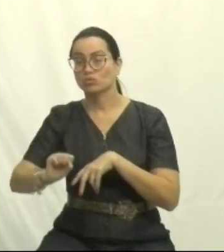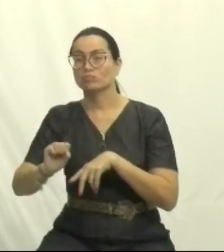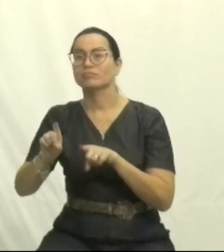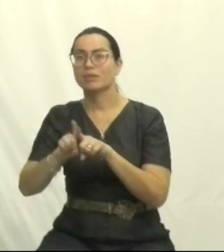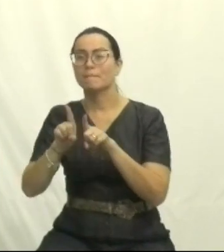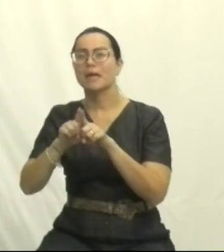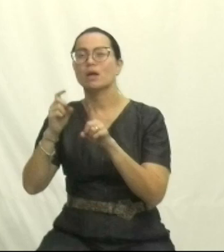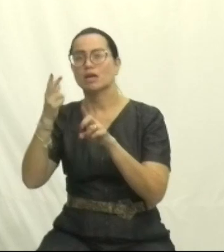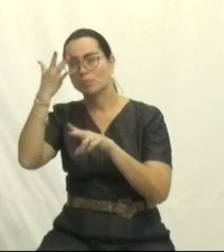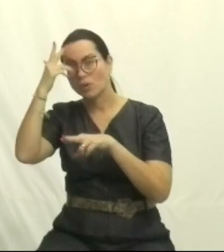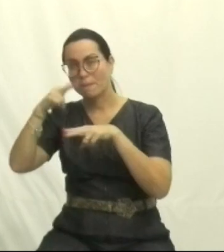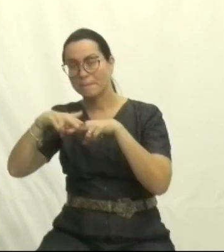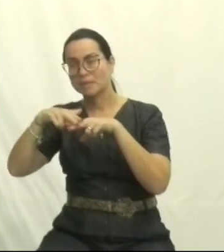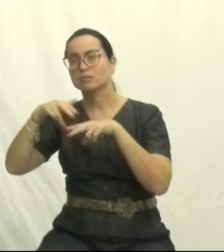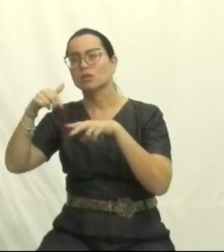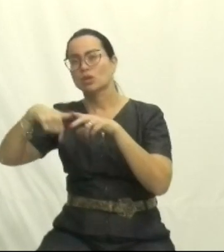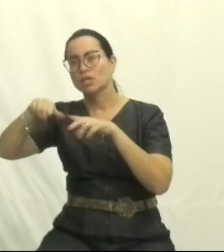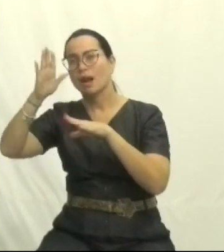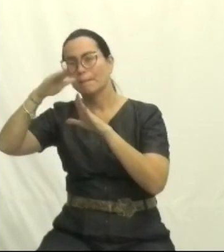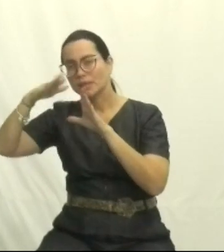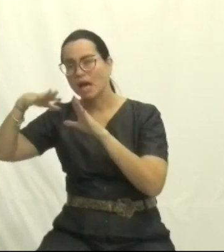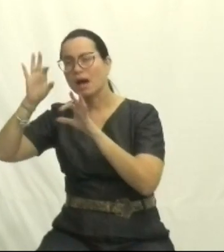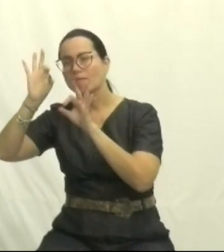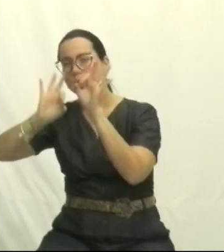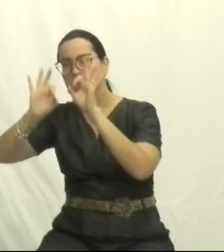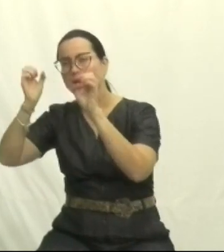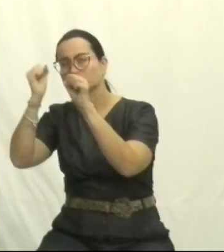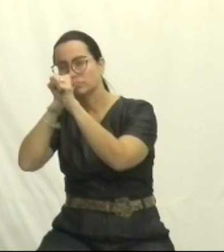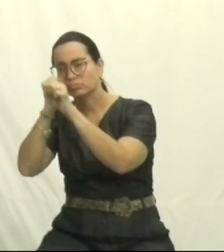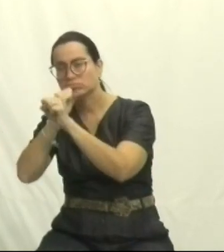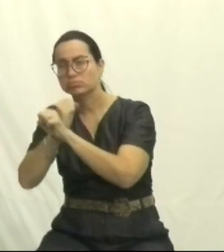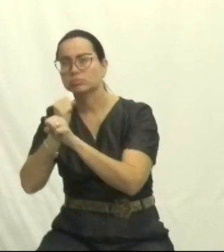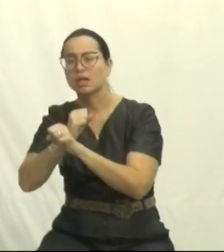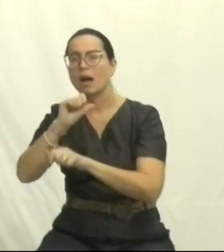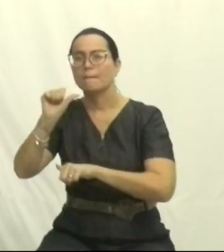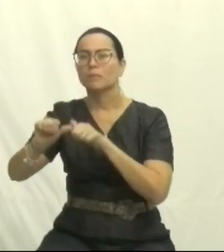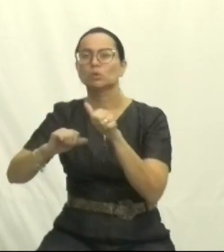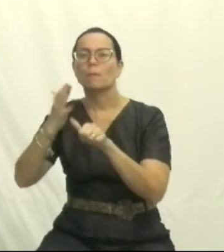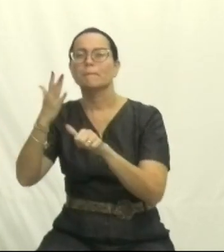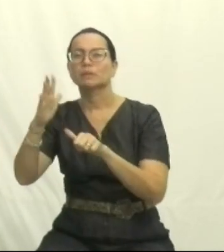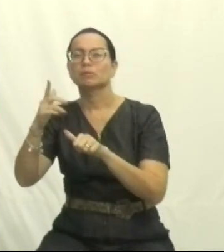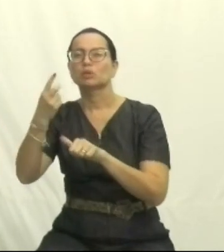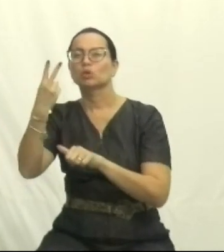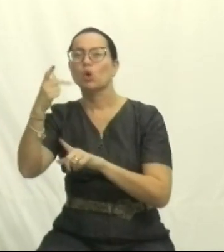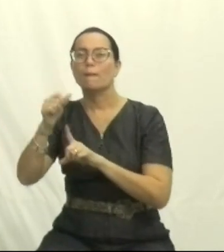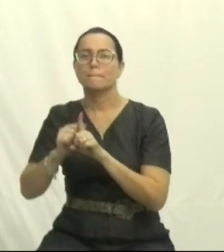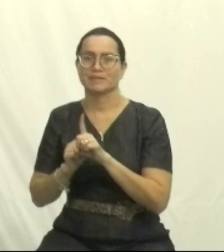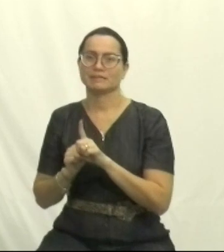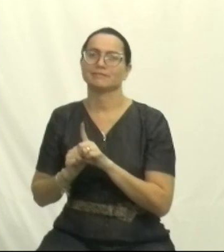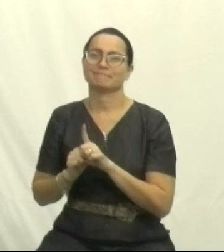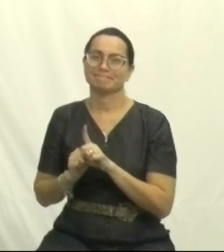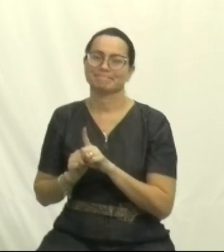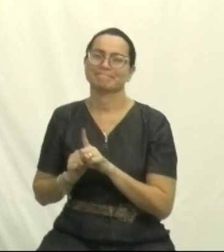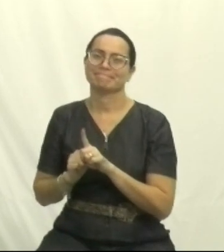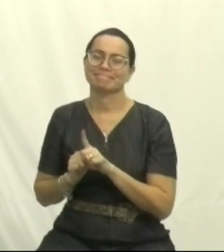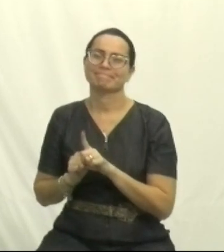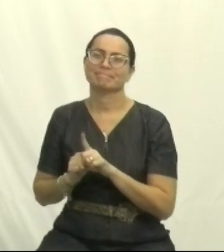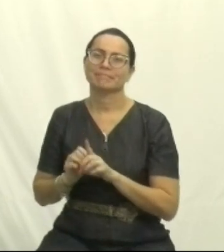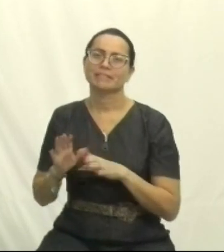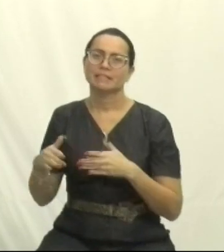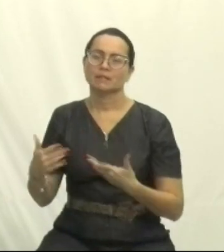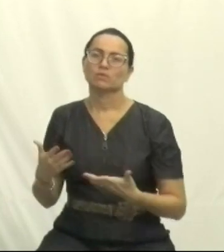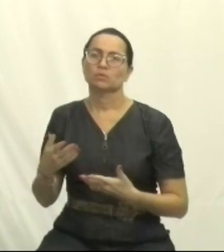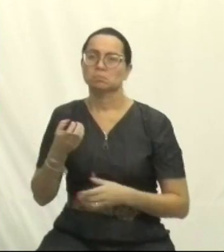nos auxiliar, nós conseguimos fazer uma mudança aí em 1-2 meses, sem que o serviço fosse prejudicado